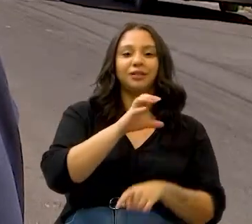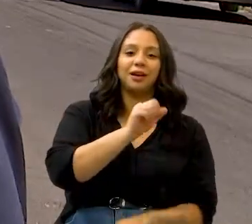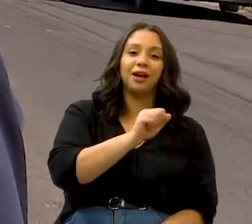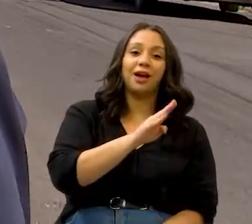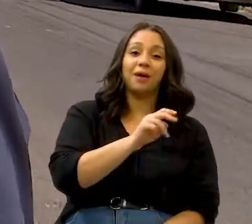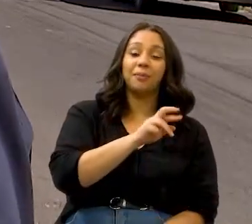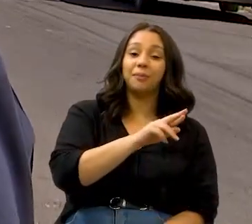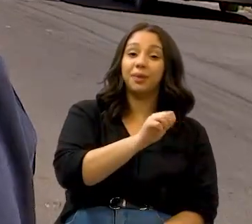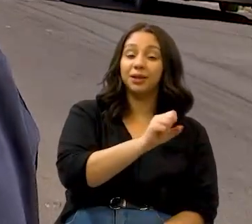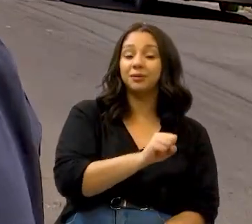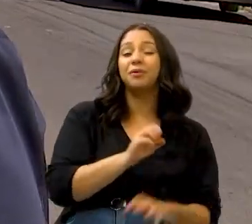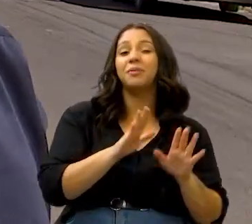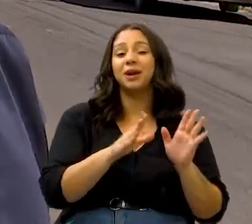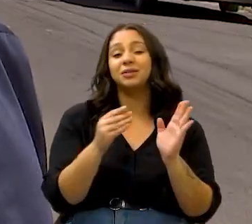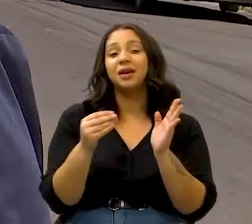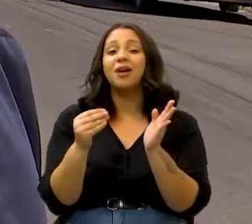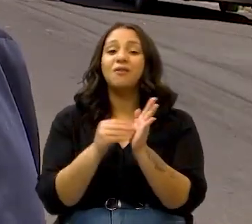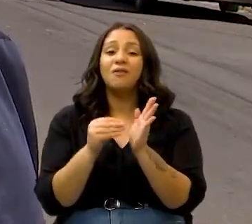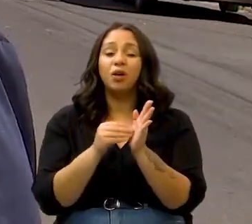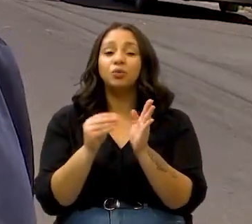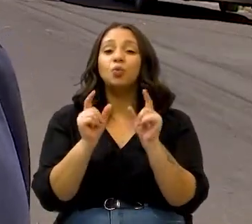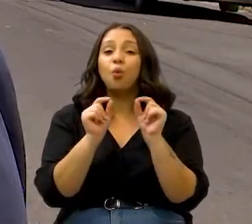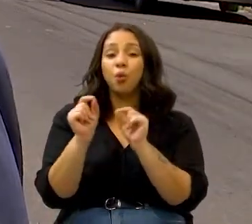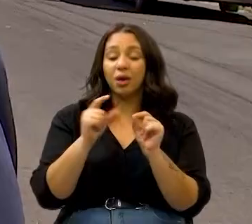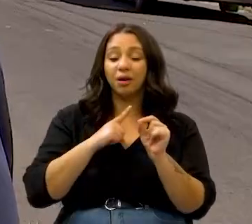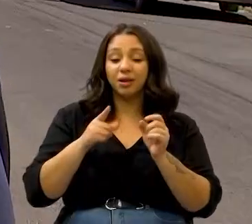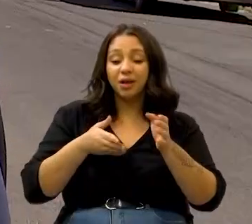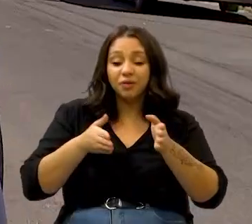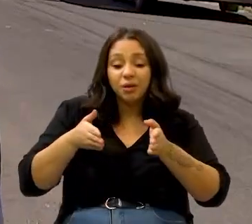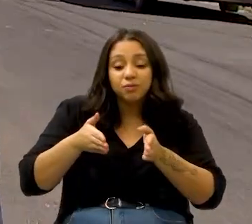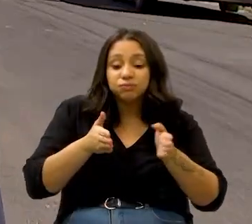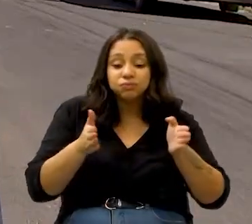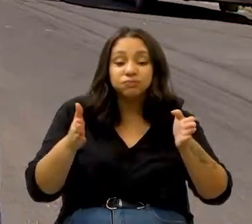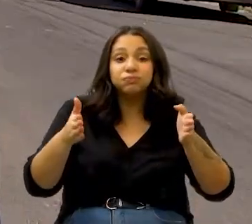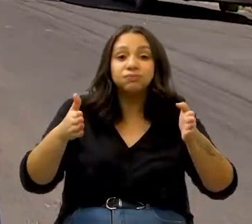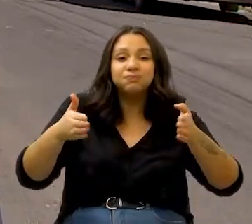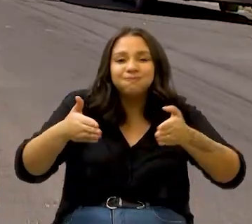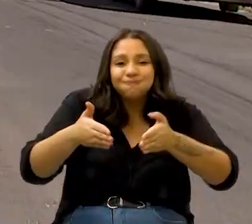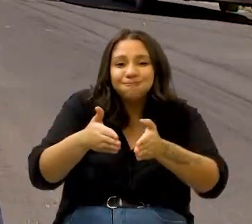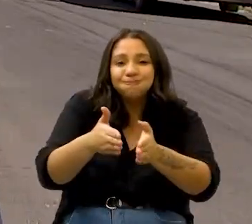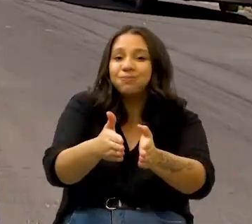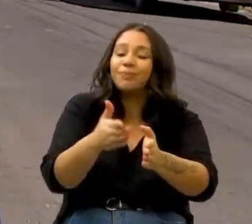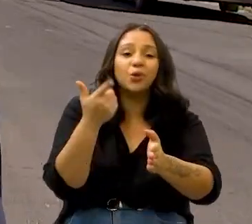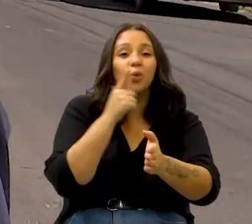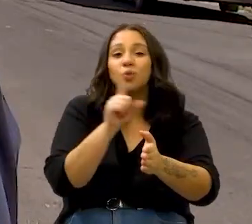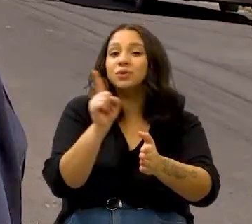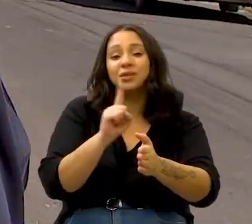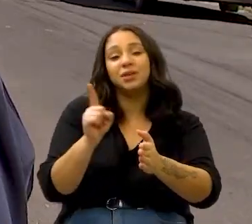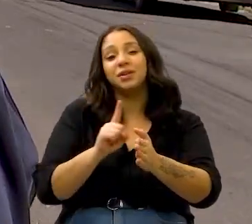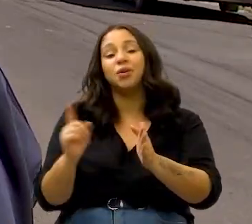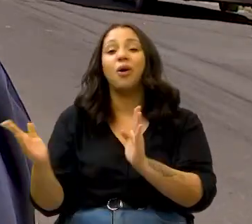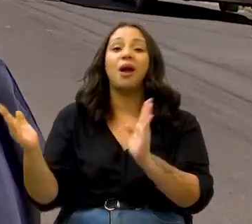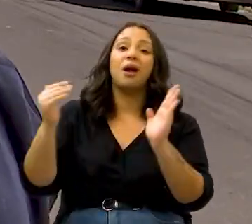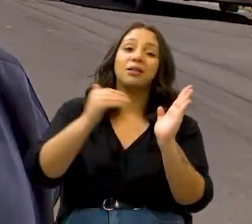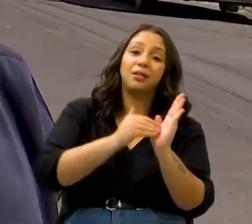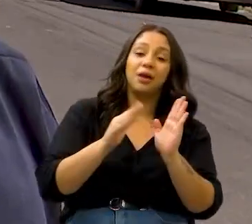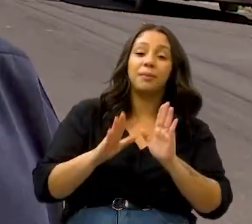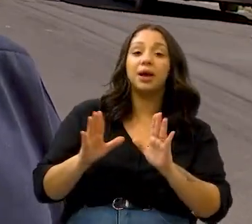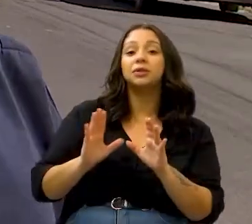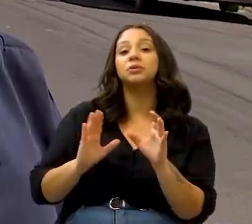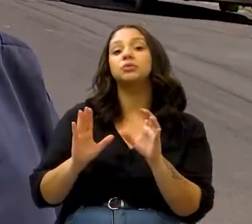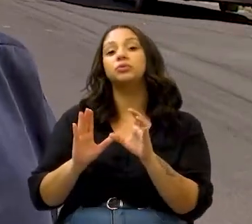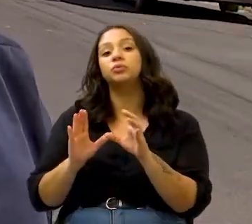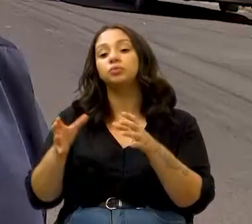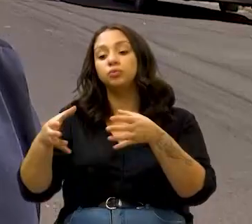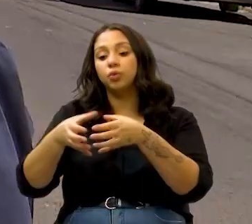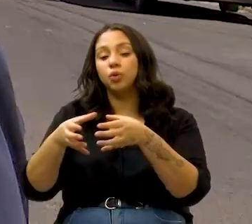infelizmente por falta de recuo num trecho da estrada não pode sair do parque ecológico mas ela agora sai aqui